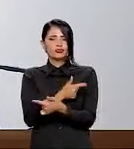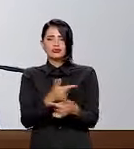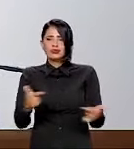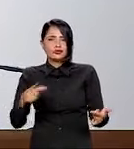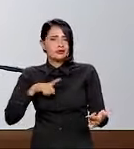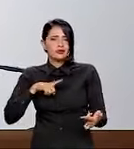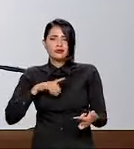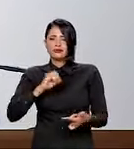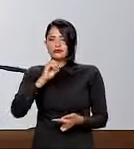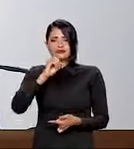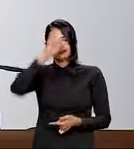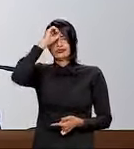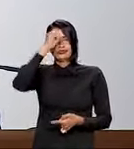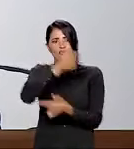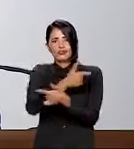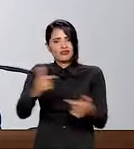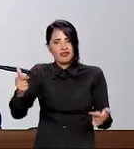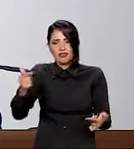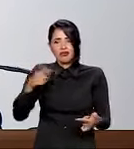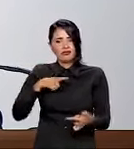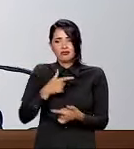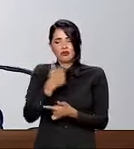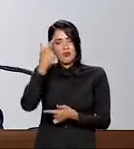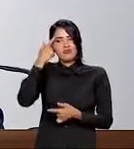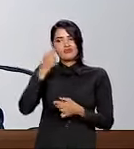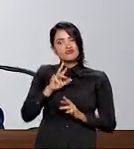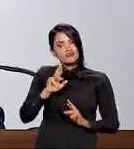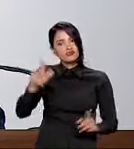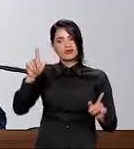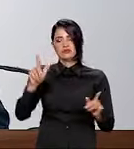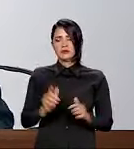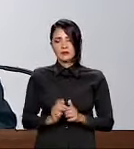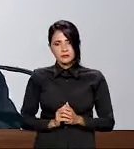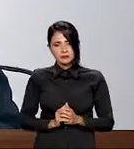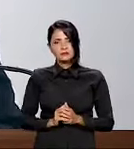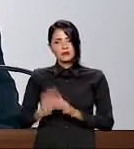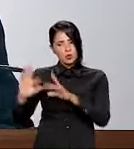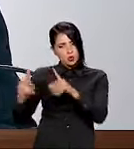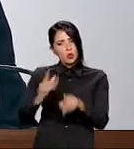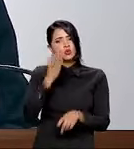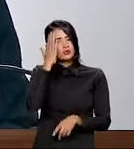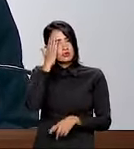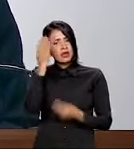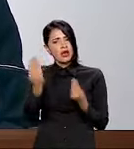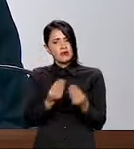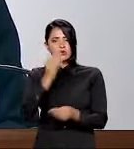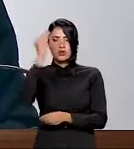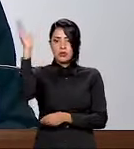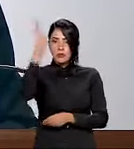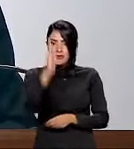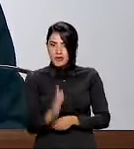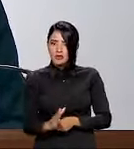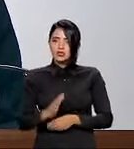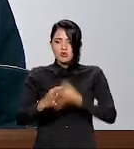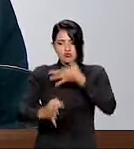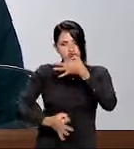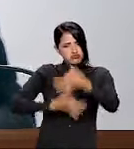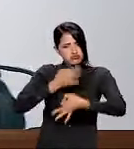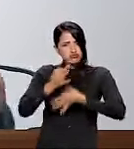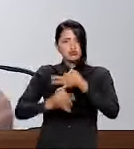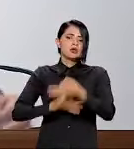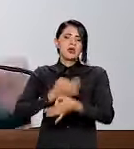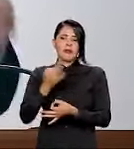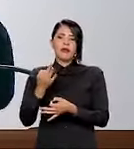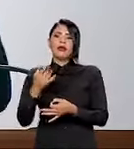existiu na minha cabeça e não vai existir. Todo mundo sabe que o Brasil é muito crítico